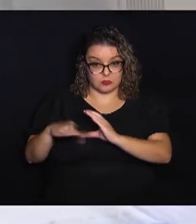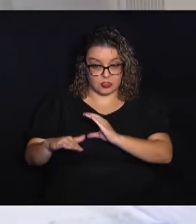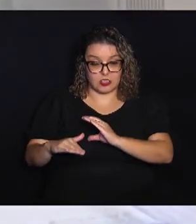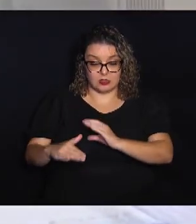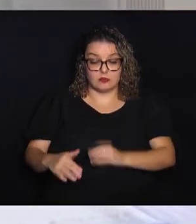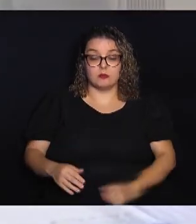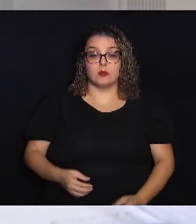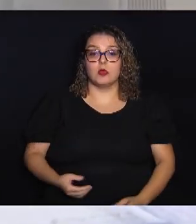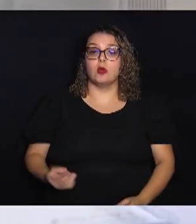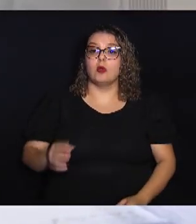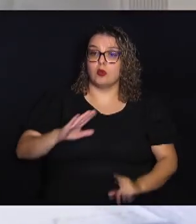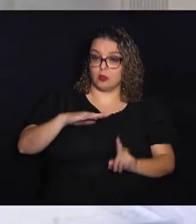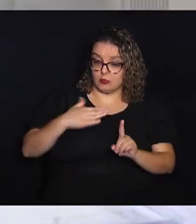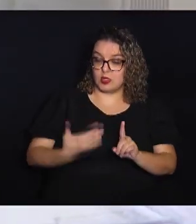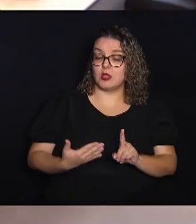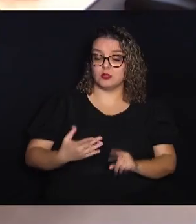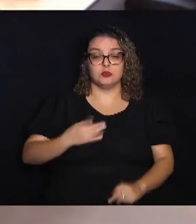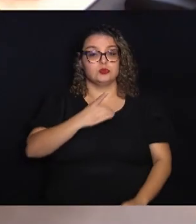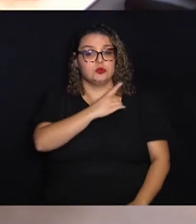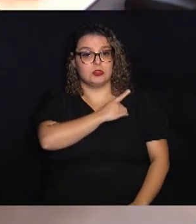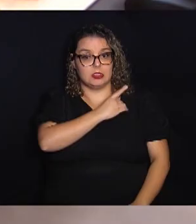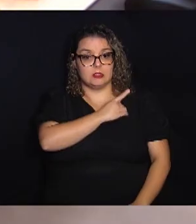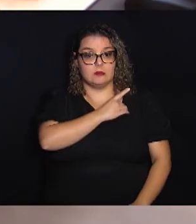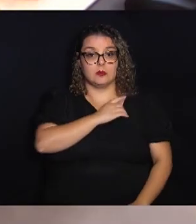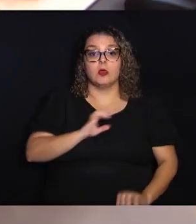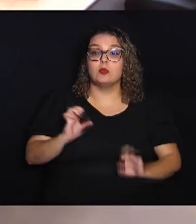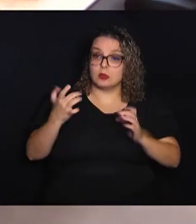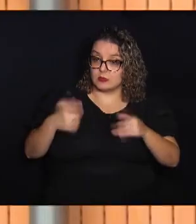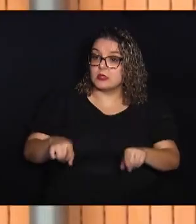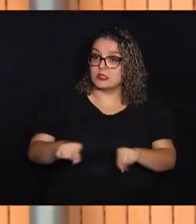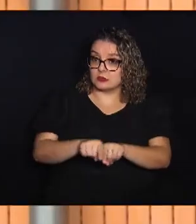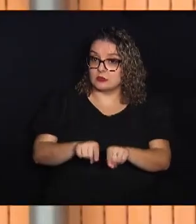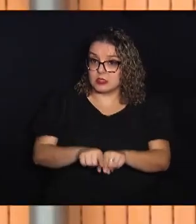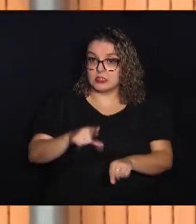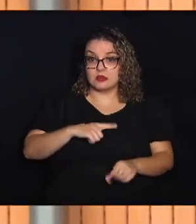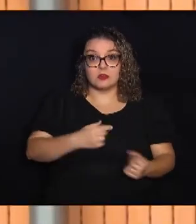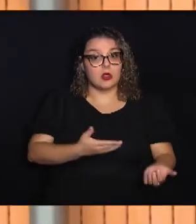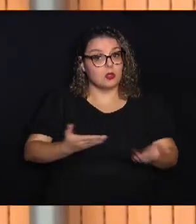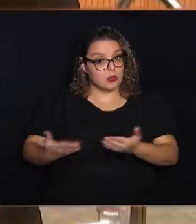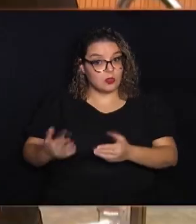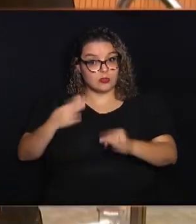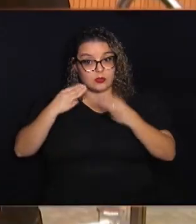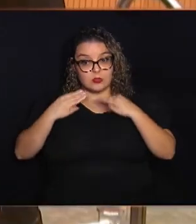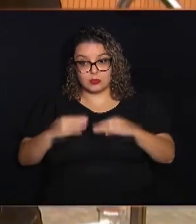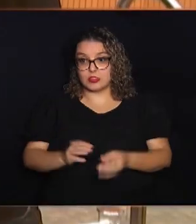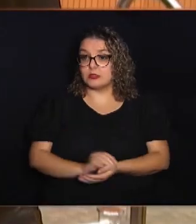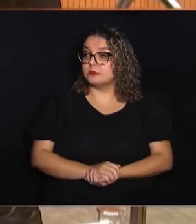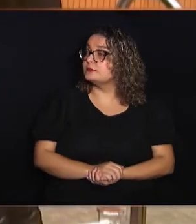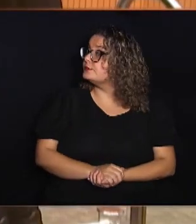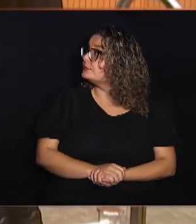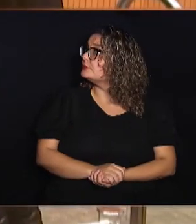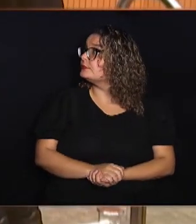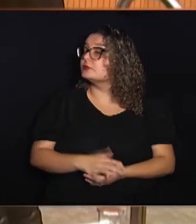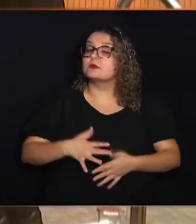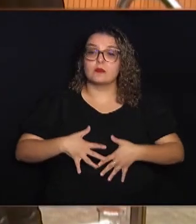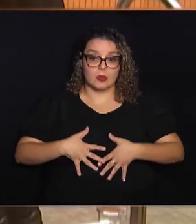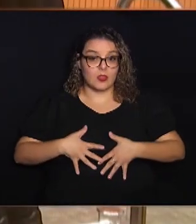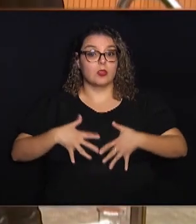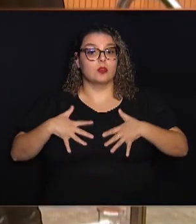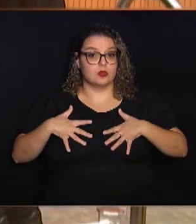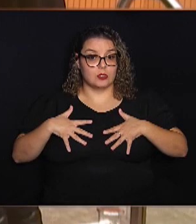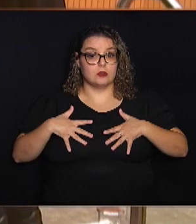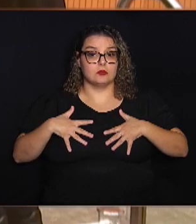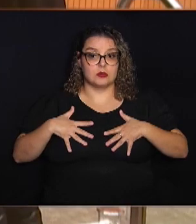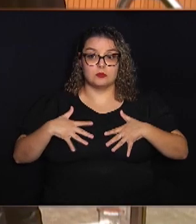mensagens homenageando o delegado. O evento também teve apresentações musicais. E ainda com muito orgulho por